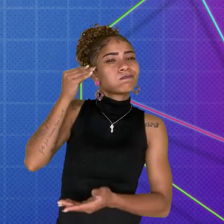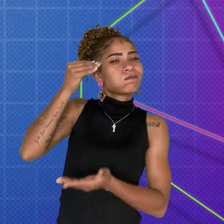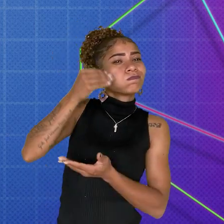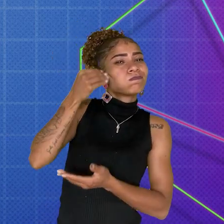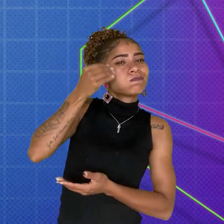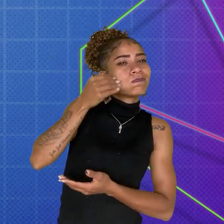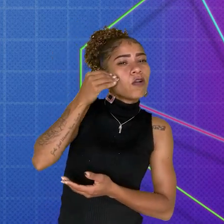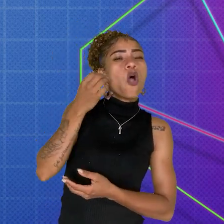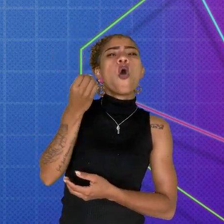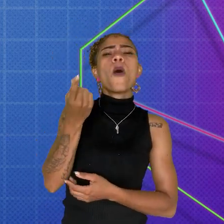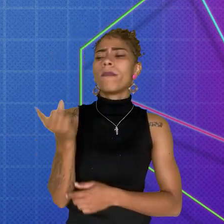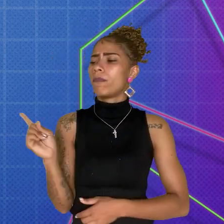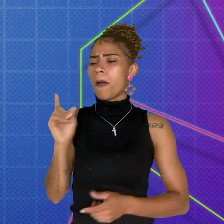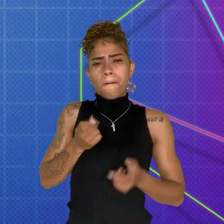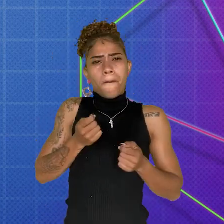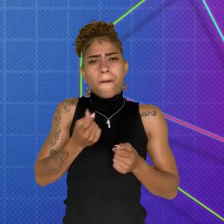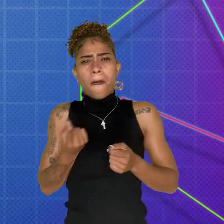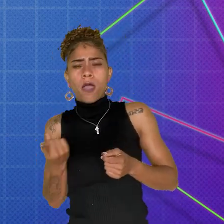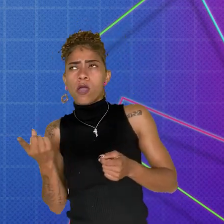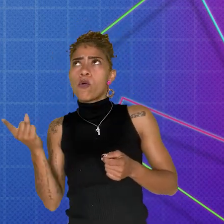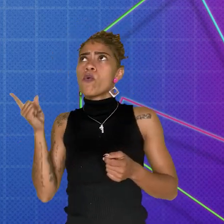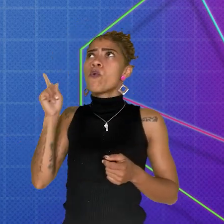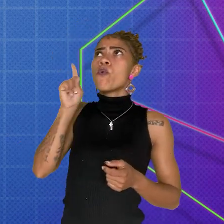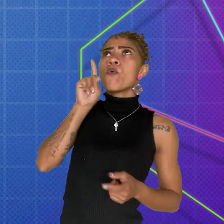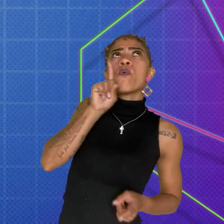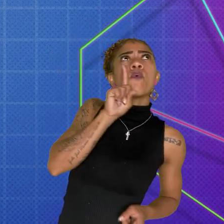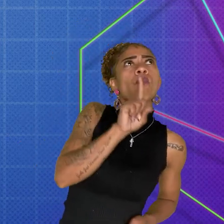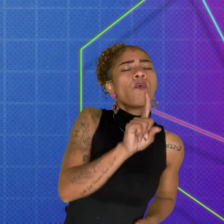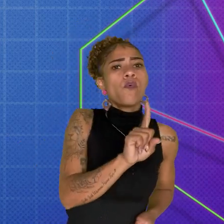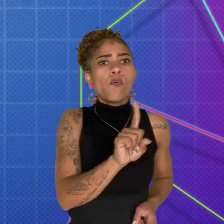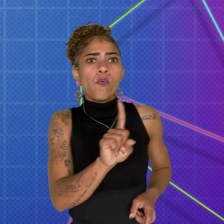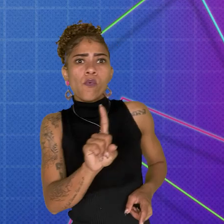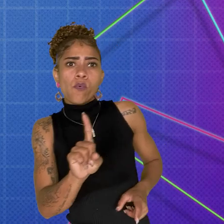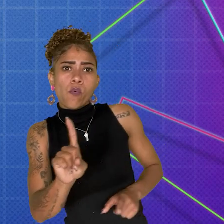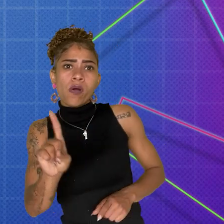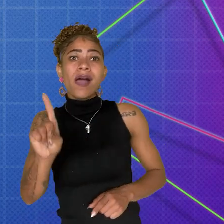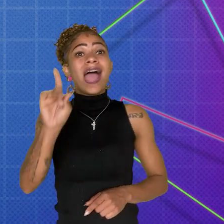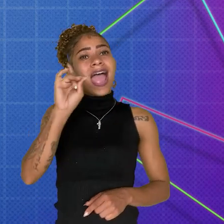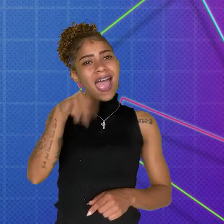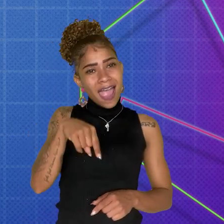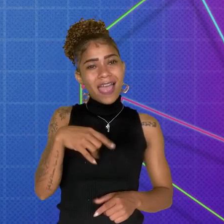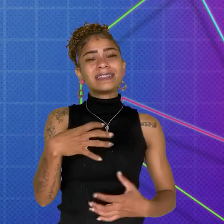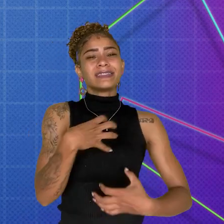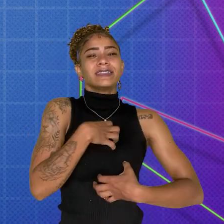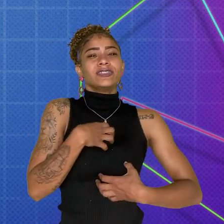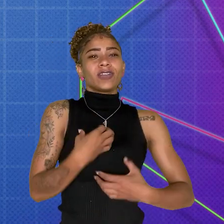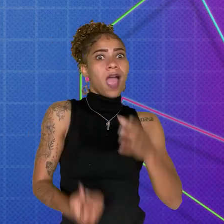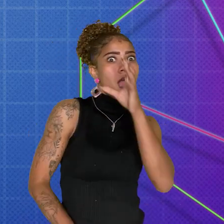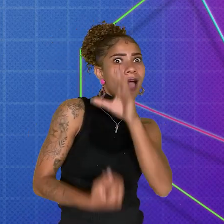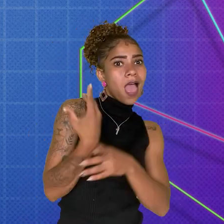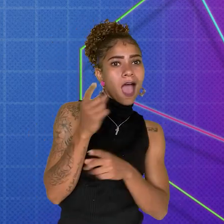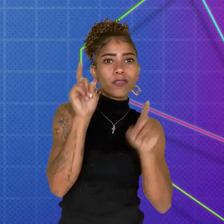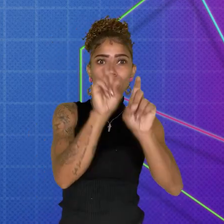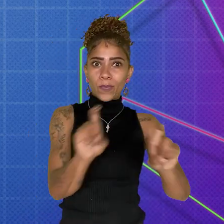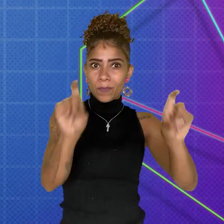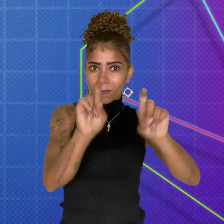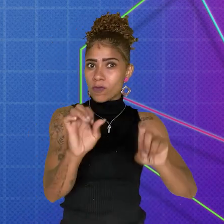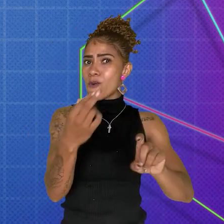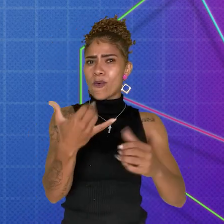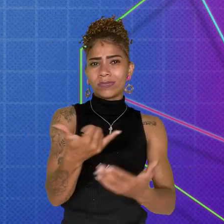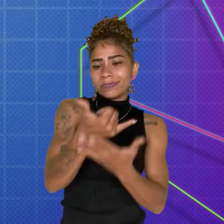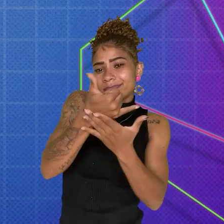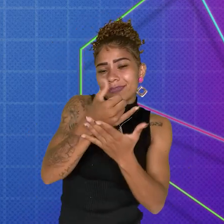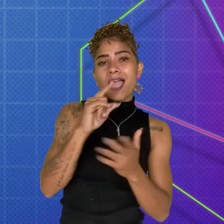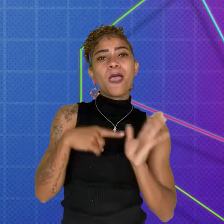imersão, como colocar o jogador dentro das histórias. Isso ajuda na gameplay, já que o participante se sente totalmente dentro daquele cenário criado.